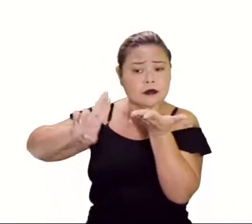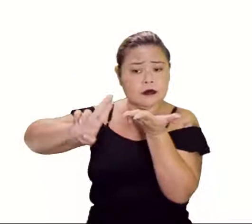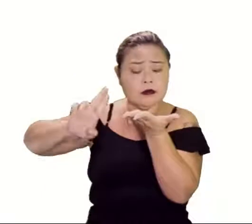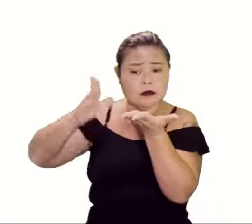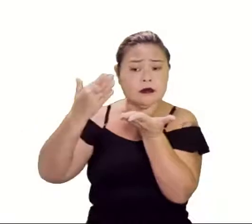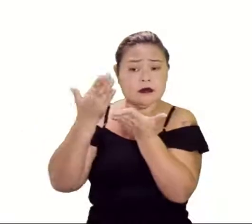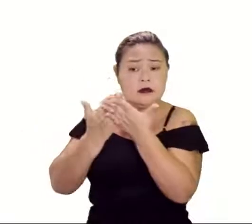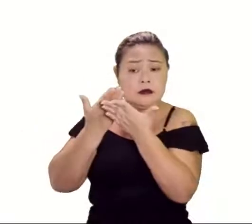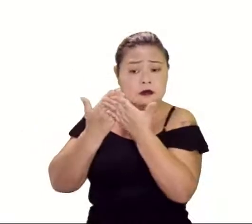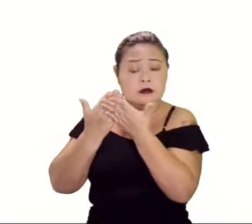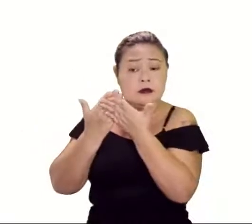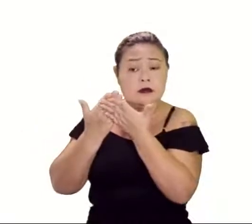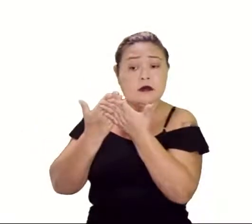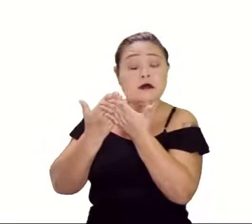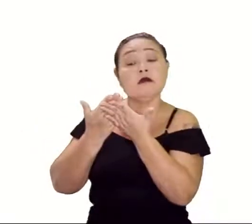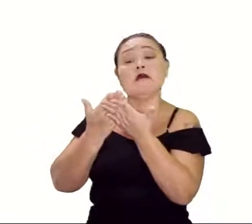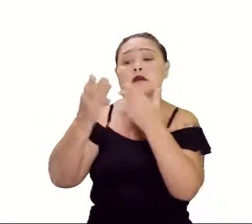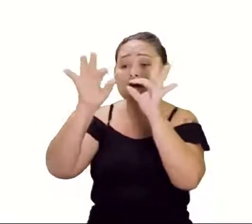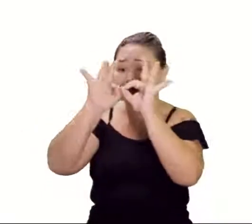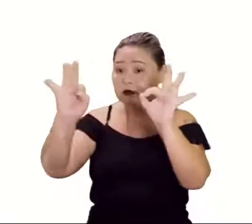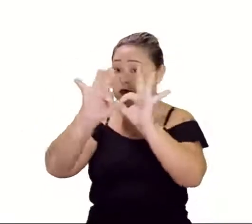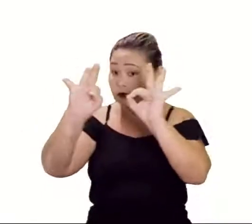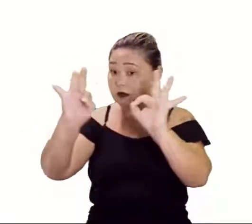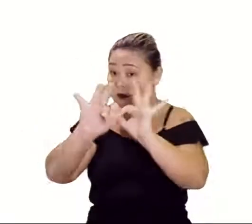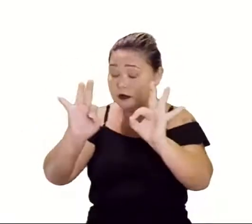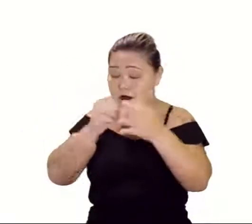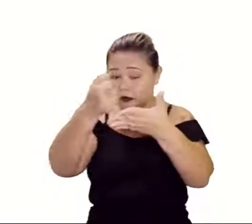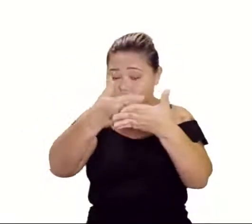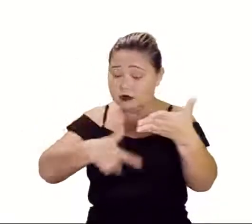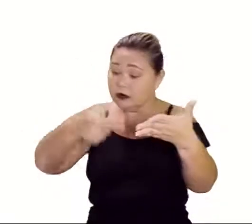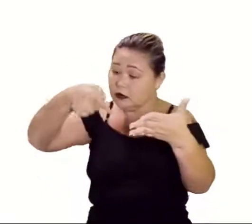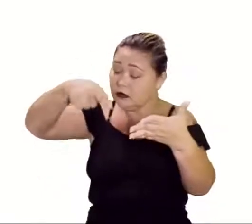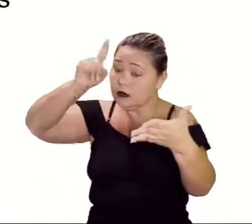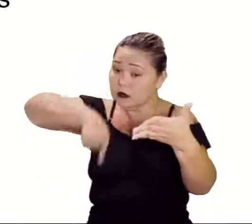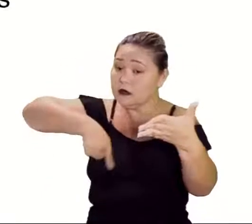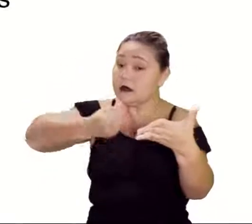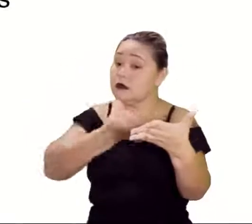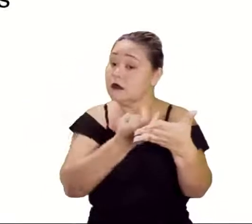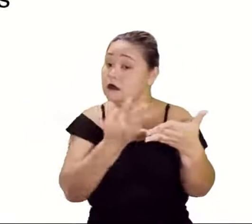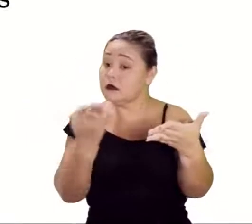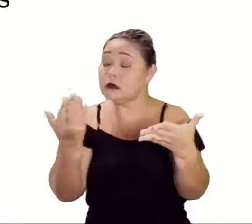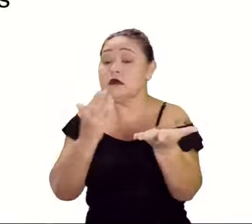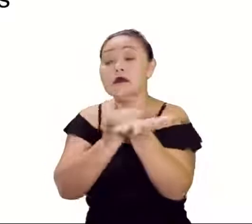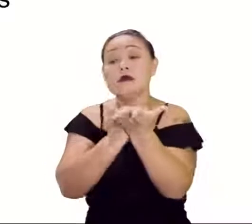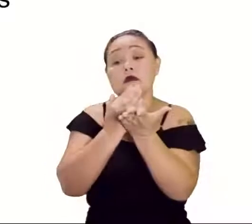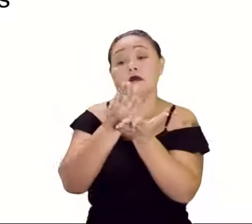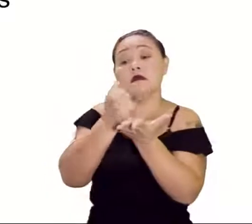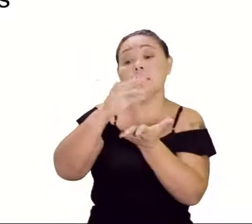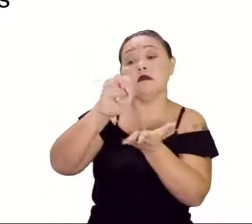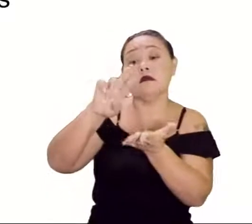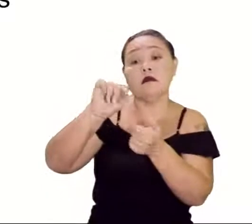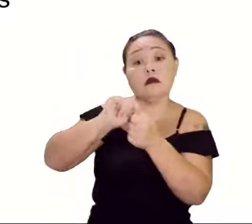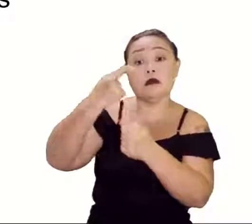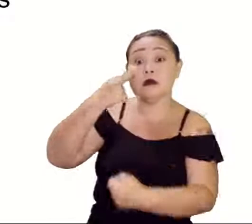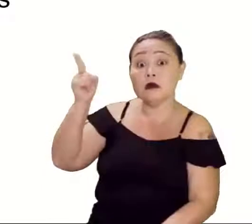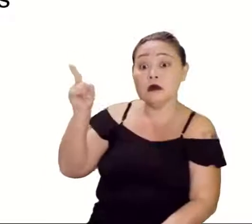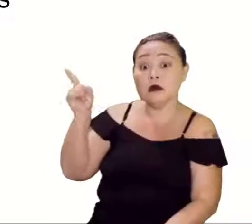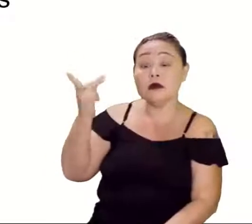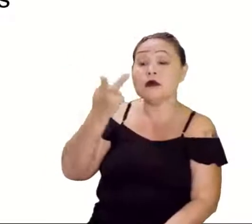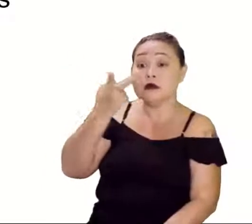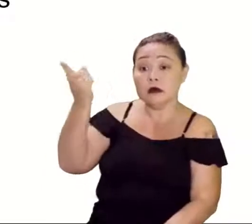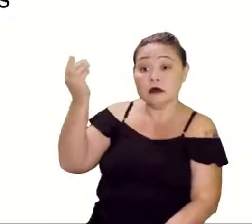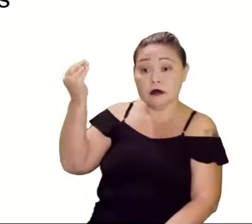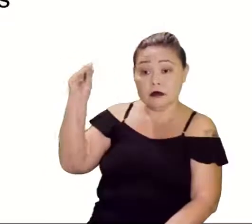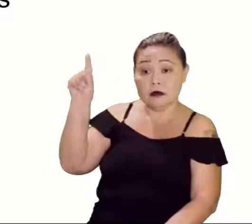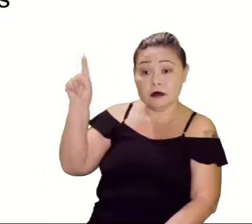aplicações da aula? Sim, e no próprio enunciado ele disse que Q era a quantidade inicial de bactérias. Sim, ele já estava falando,